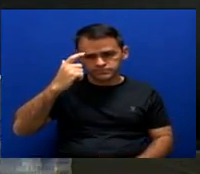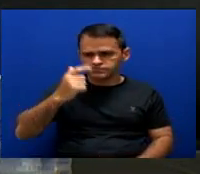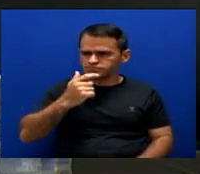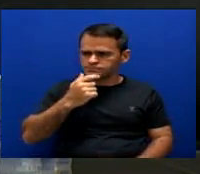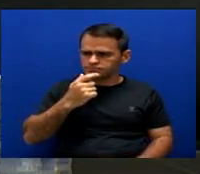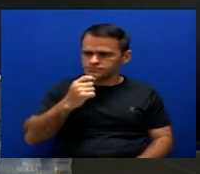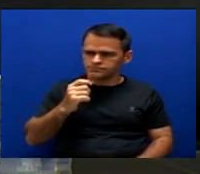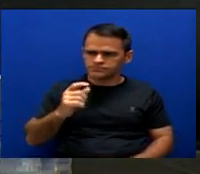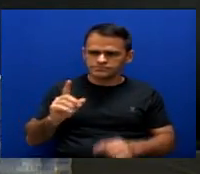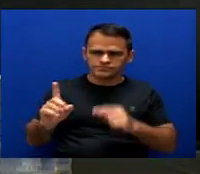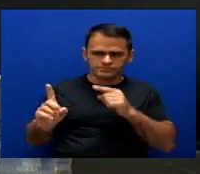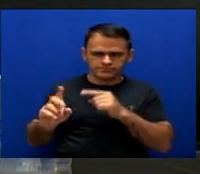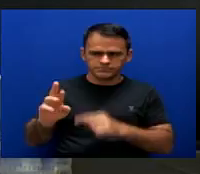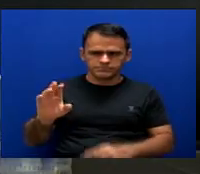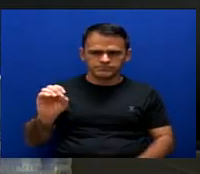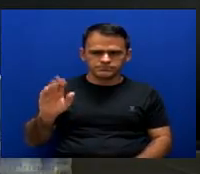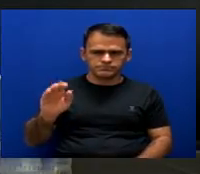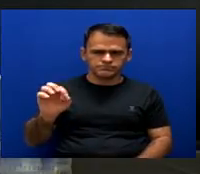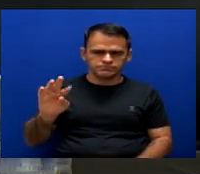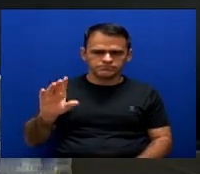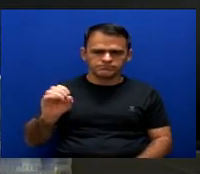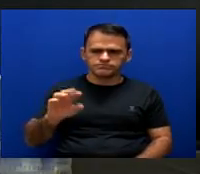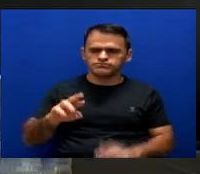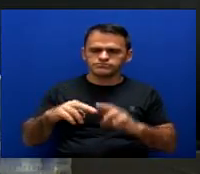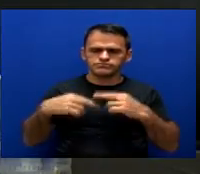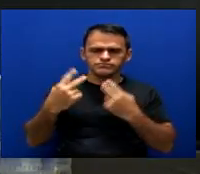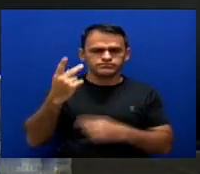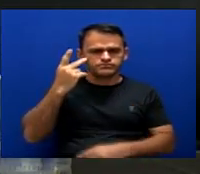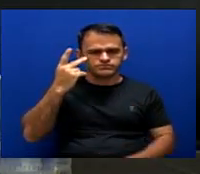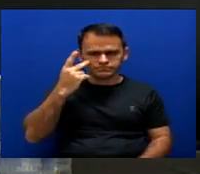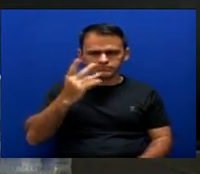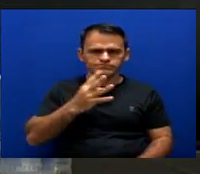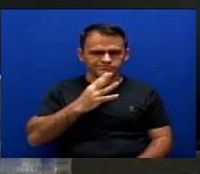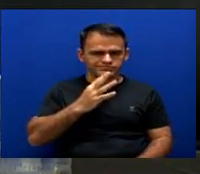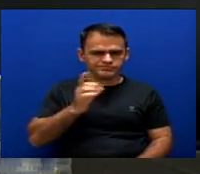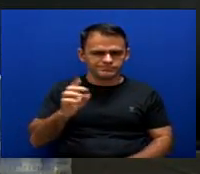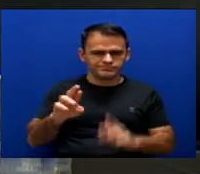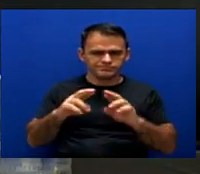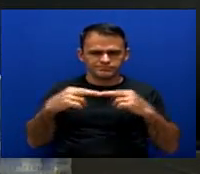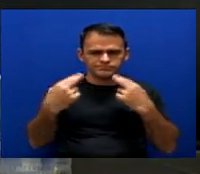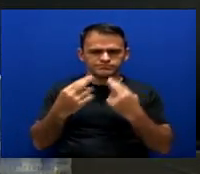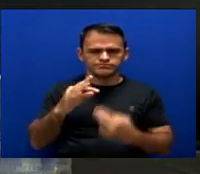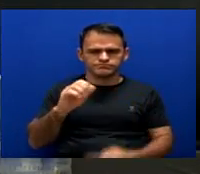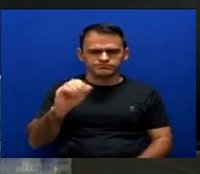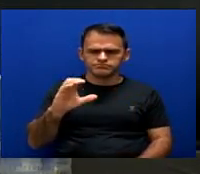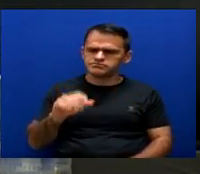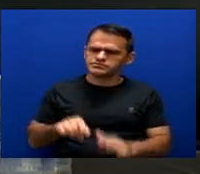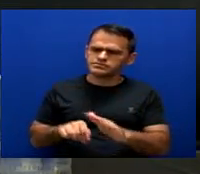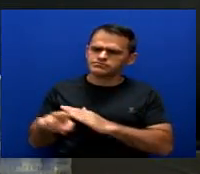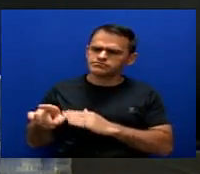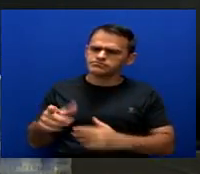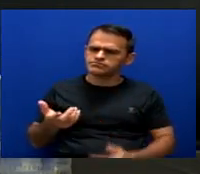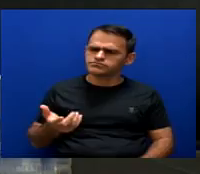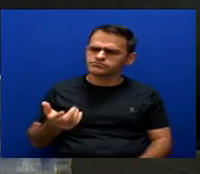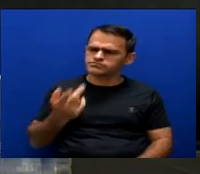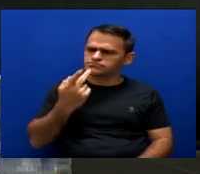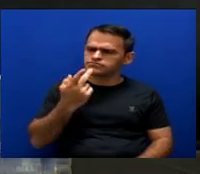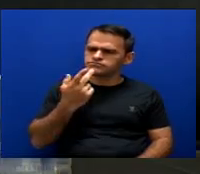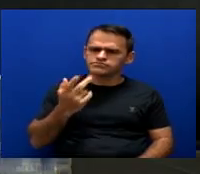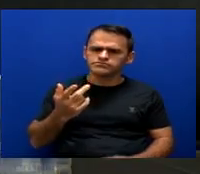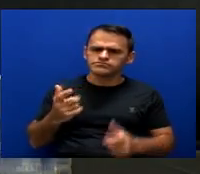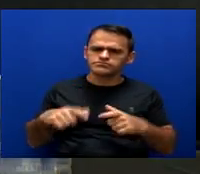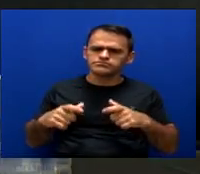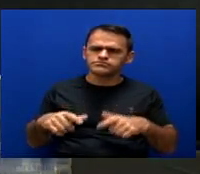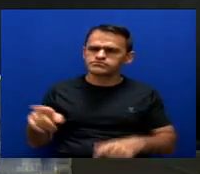numa reunião em são paulo a primeira do táxi eu participei e quando eu entrei pra falar eu perguntei mas de onde vocês estão falando ela